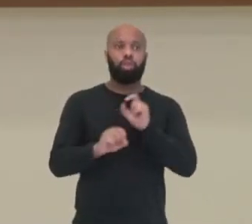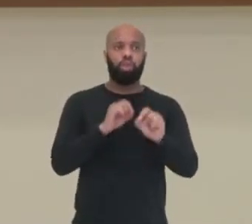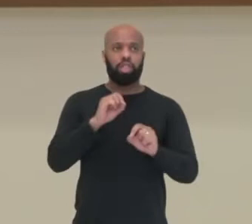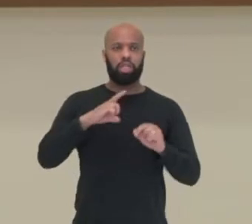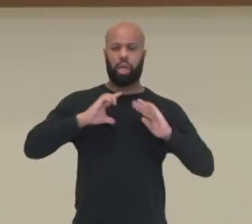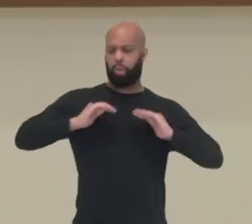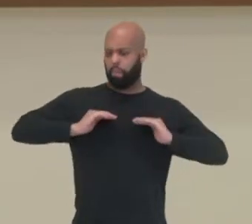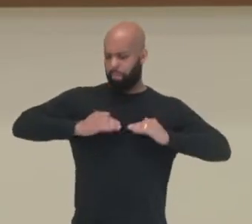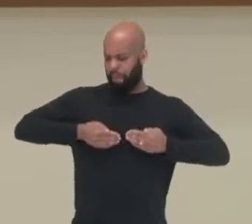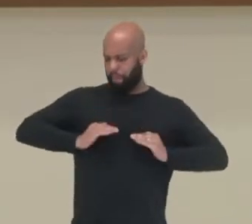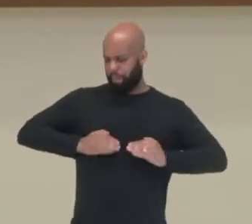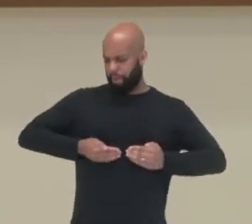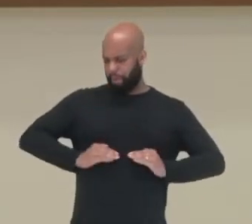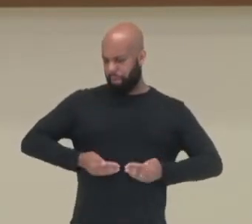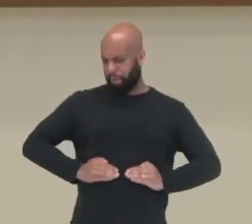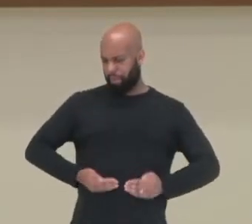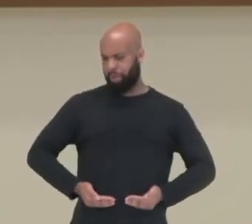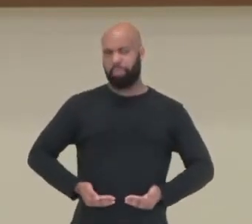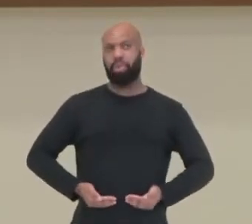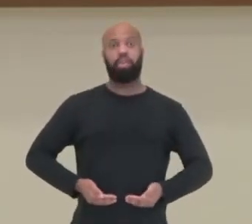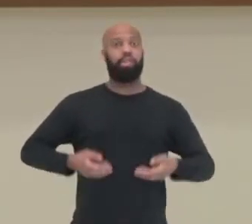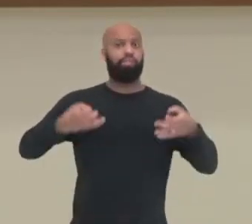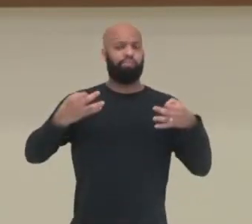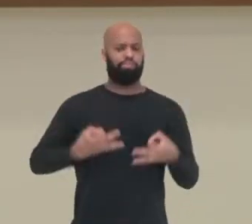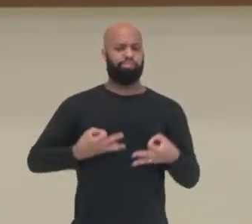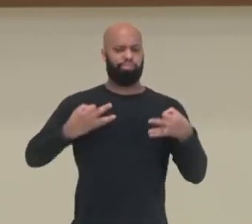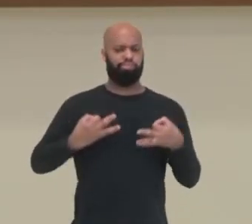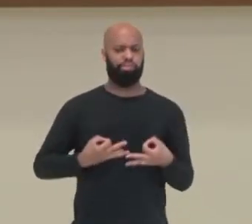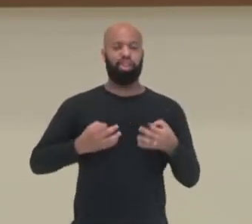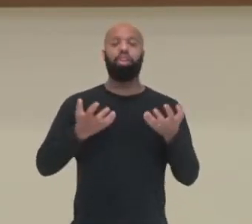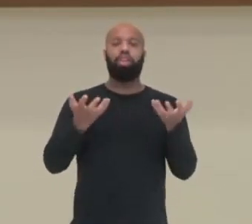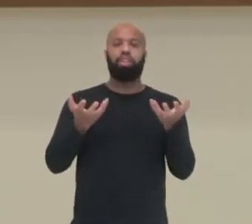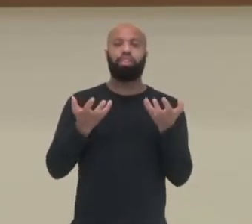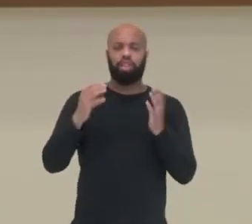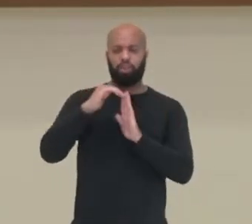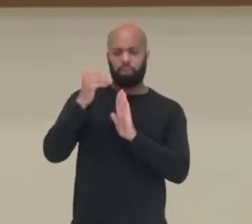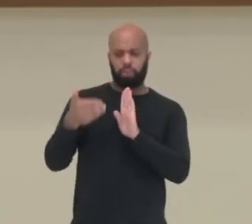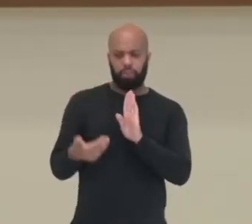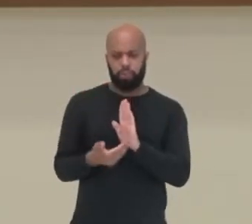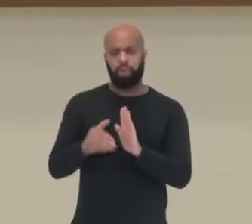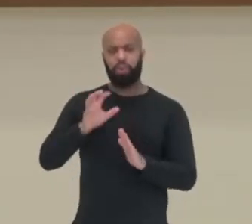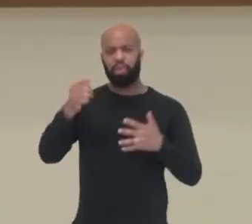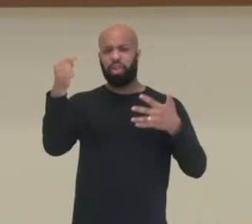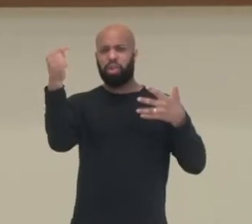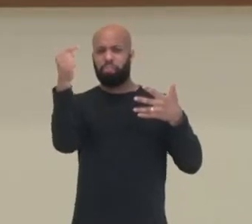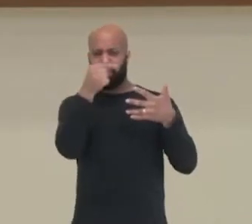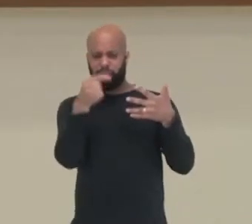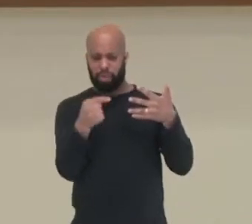hipertrofiado, ideal ou perfeito. Então, a busca por tudo isso, né,